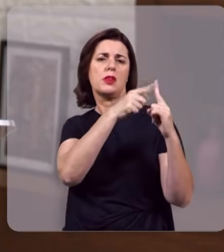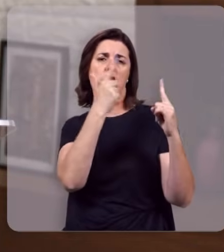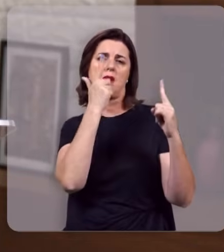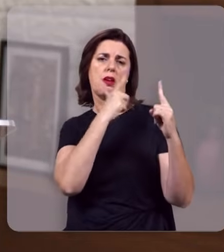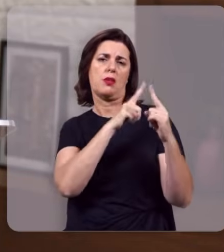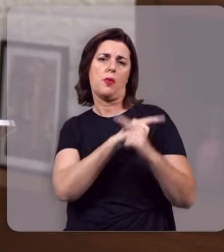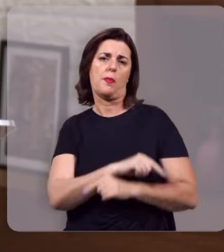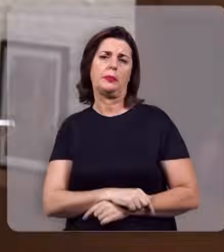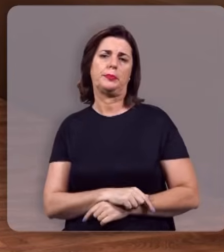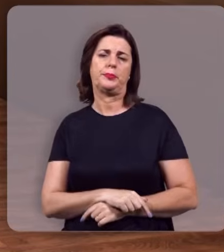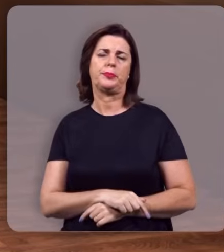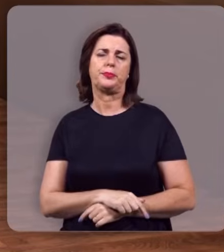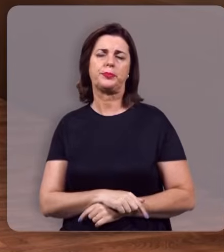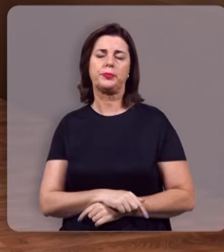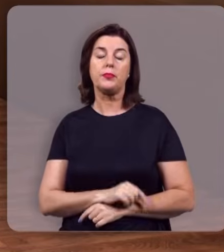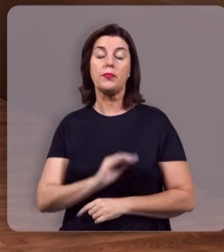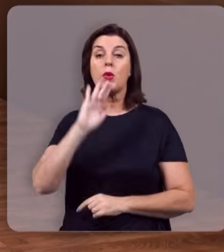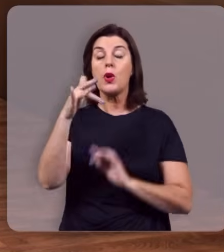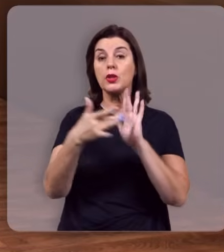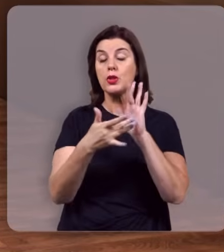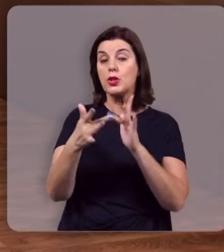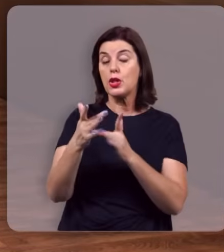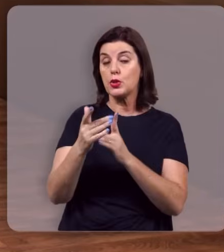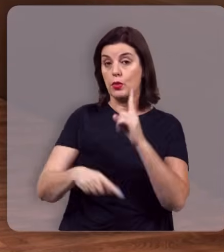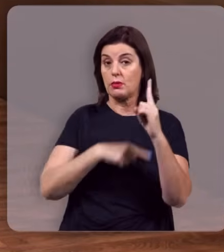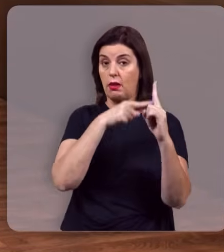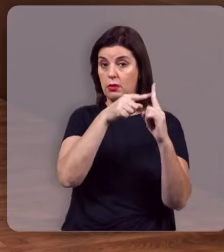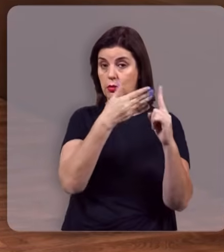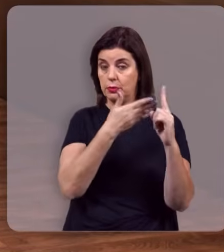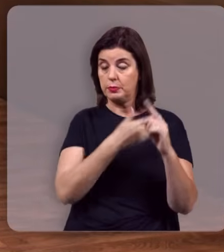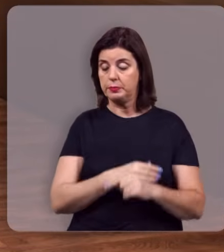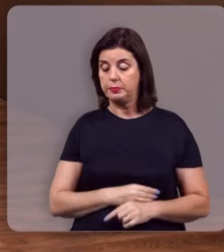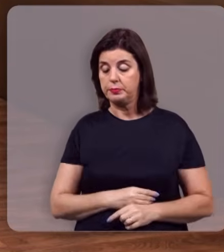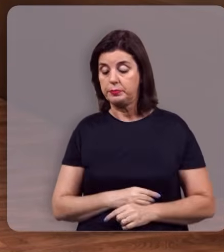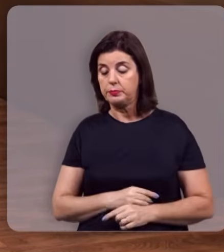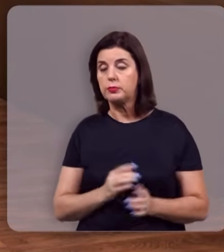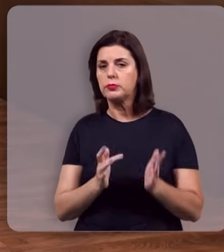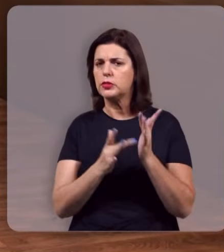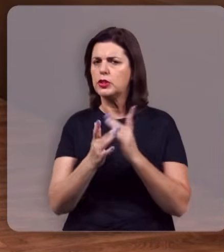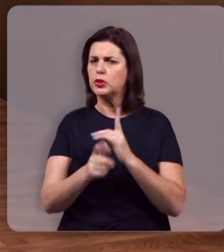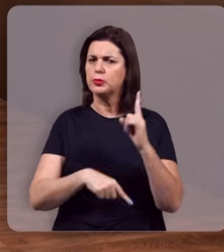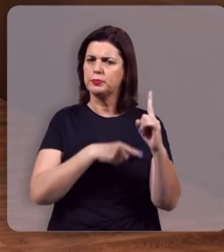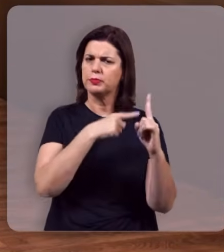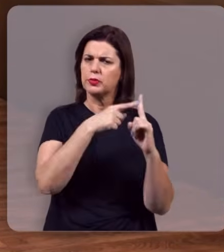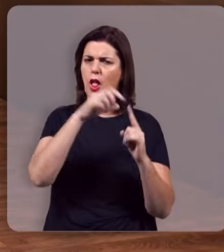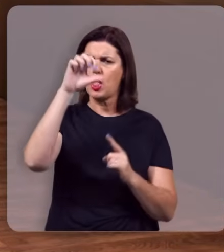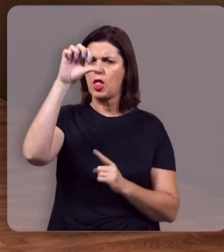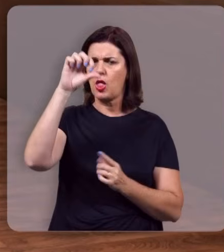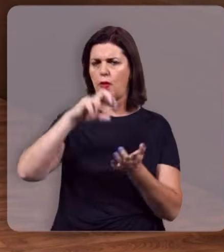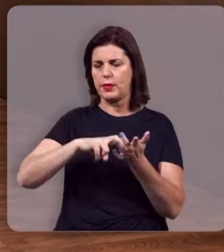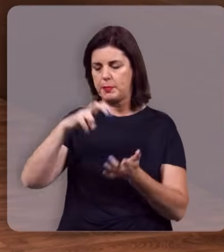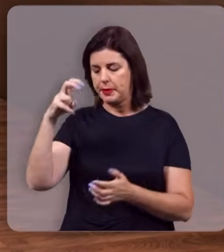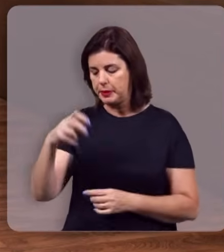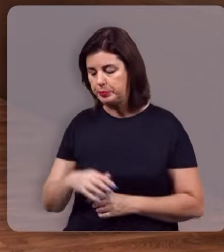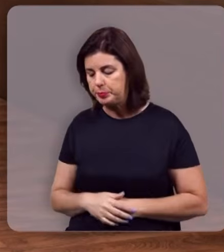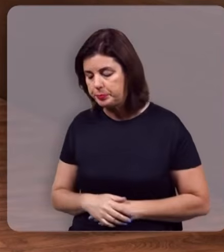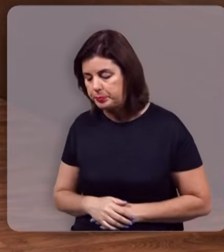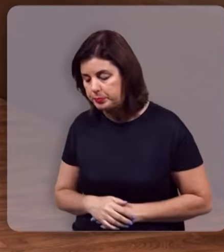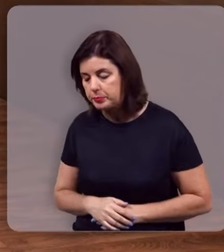crucificado. Quando Jesus estava na cruz, e ele foi crucificado às 9 horas da